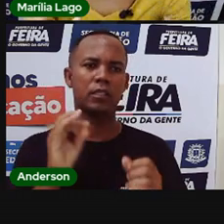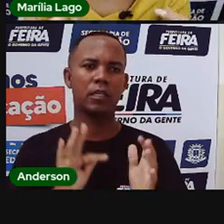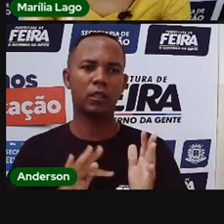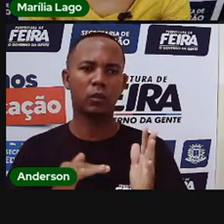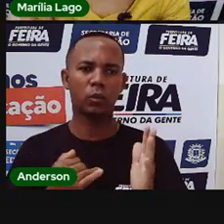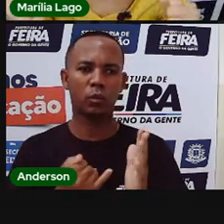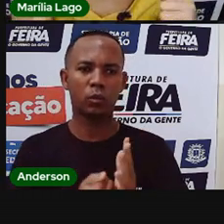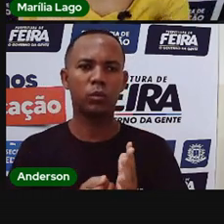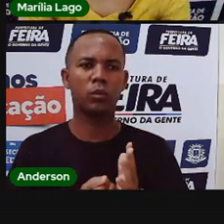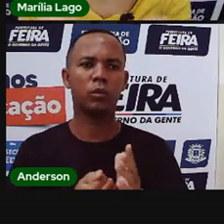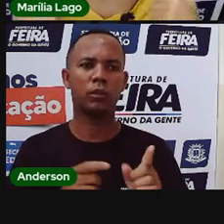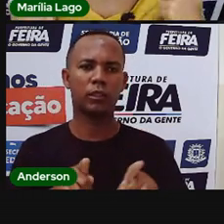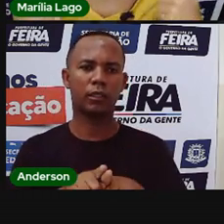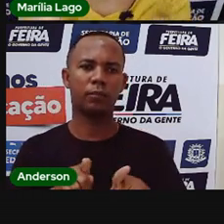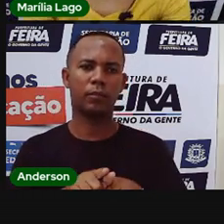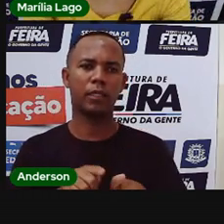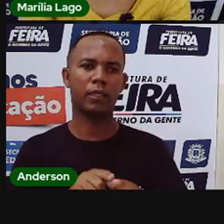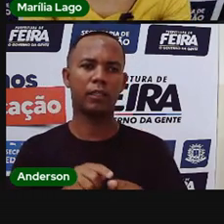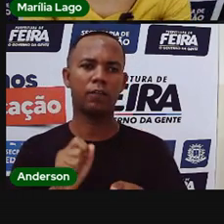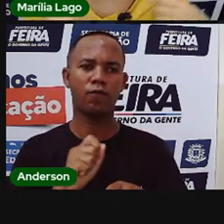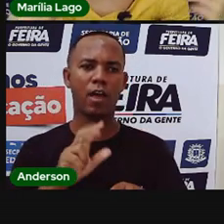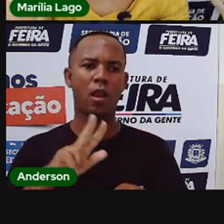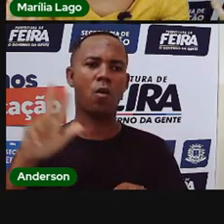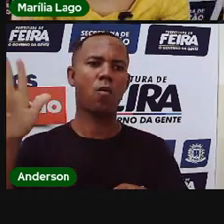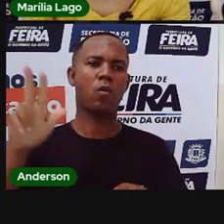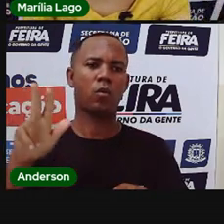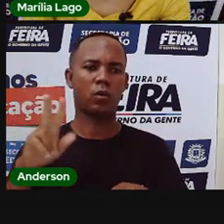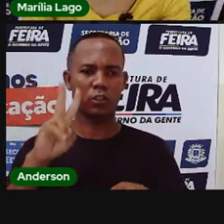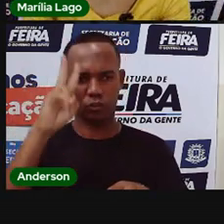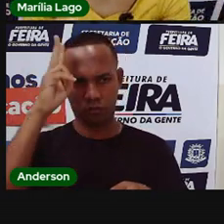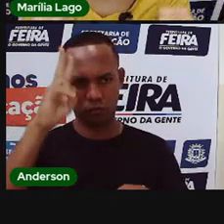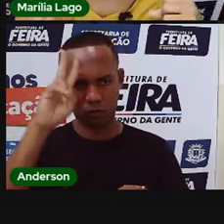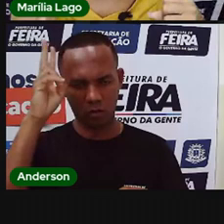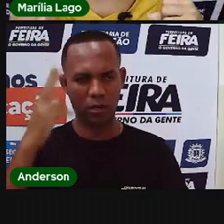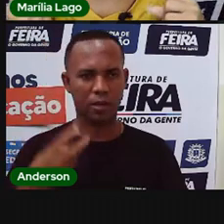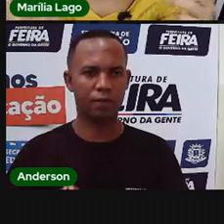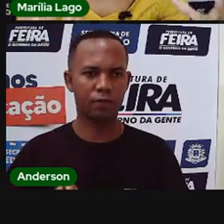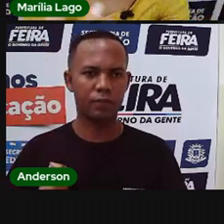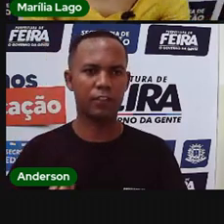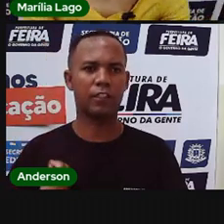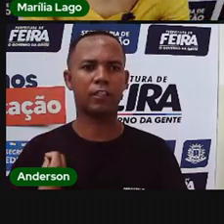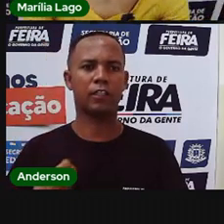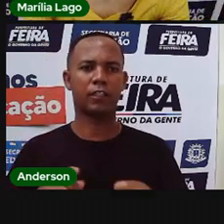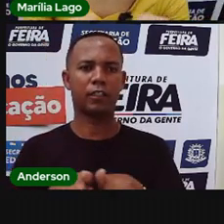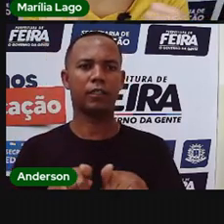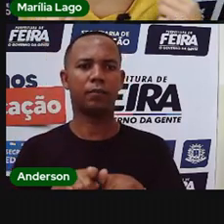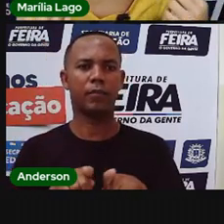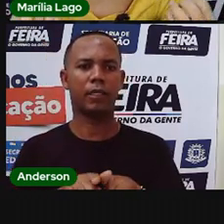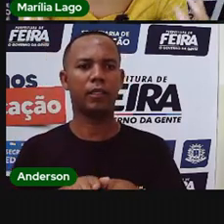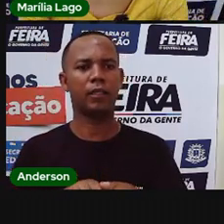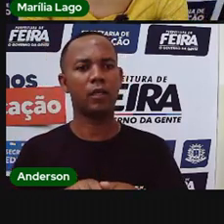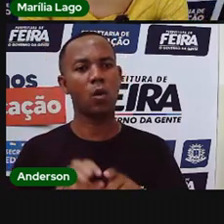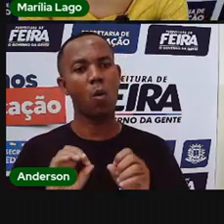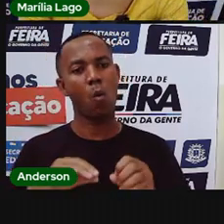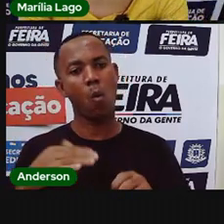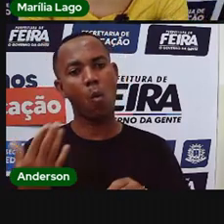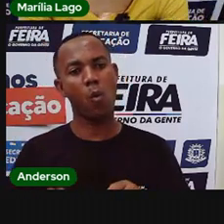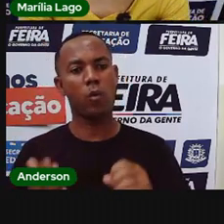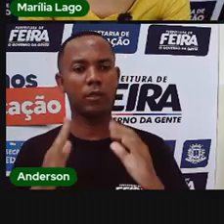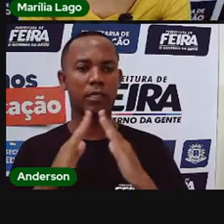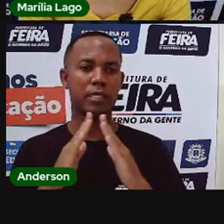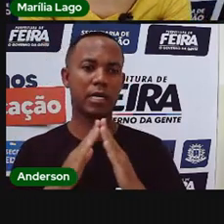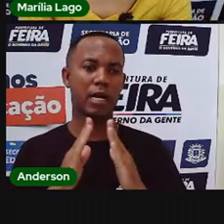como valor mesmo, nossa história de vida, das nossas relações, seja dentro de casa, seja na